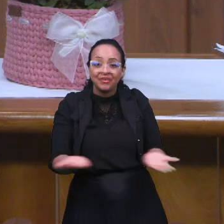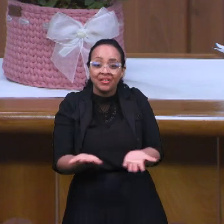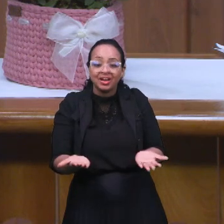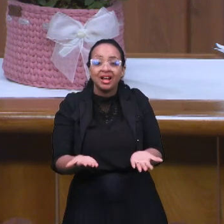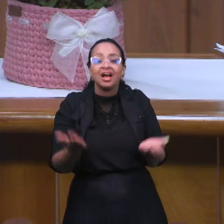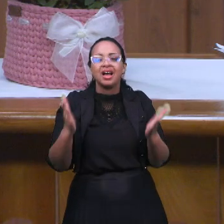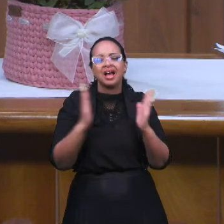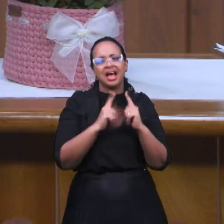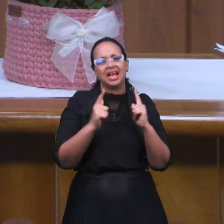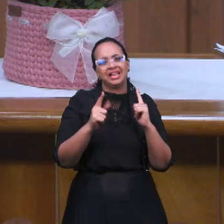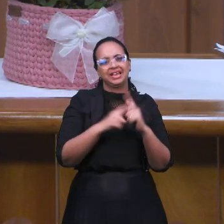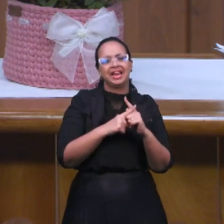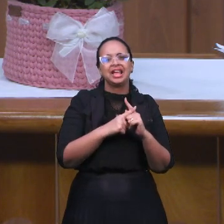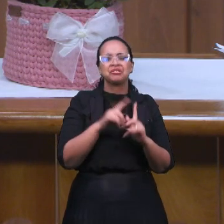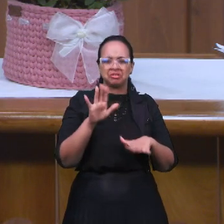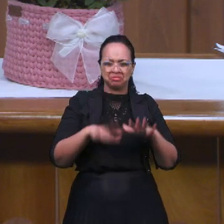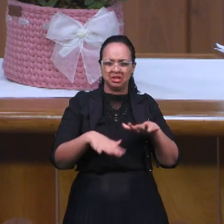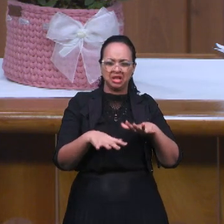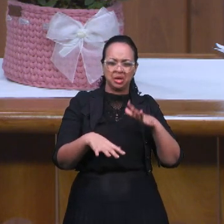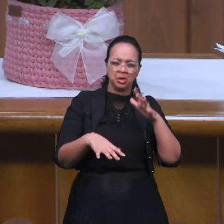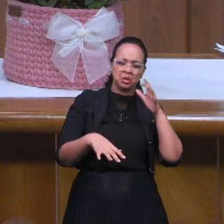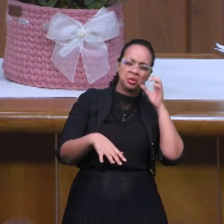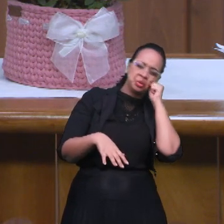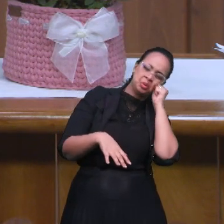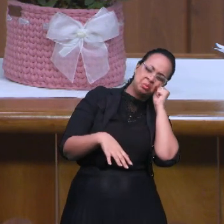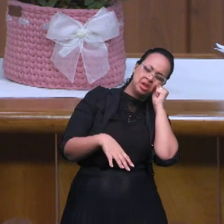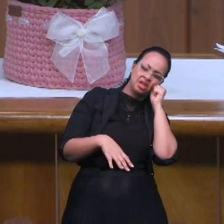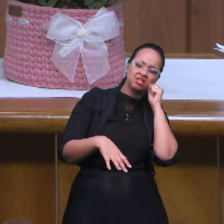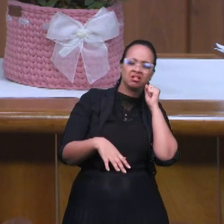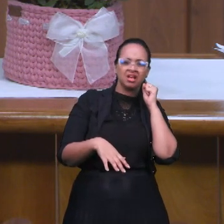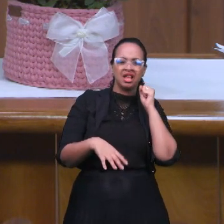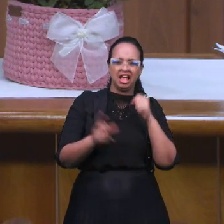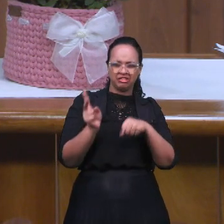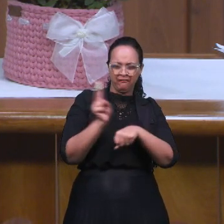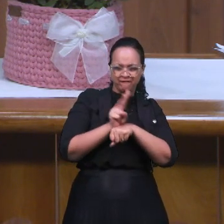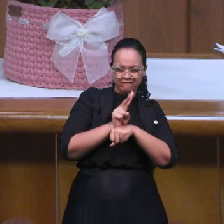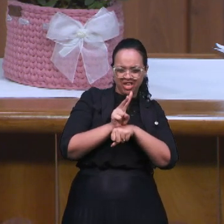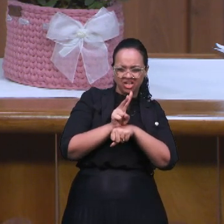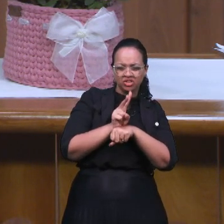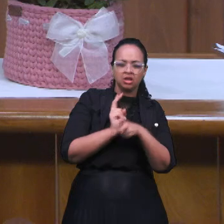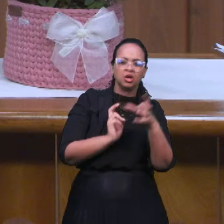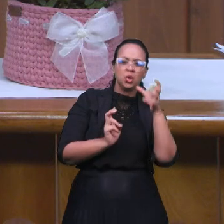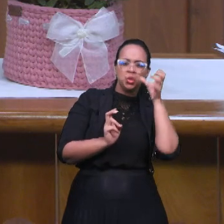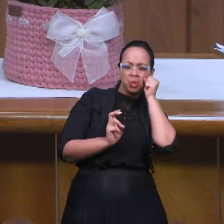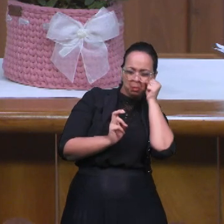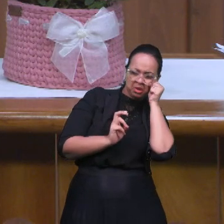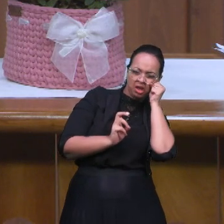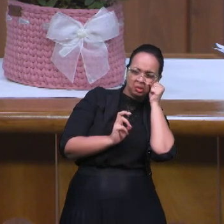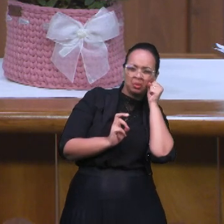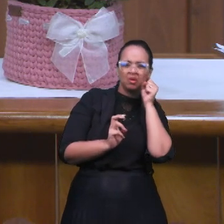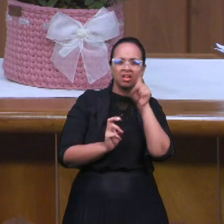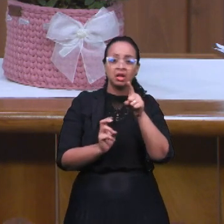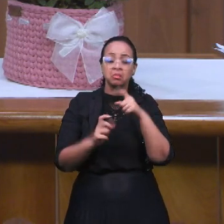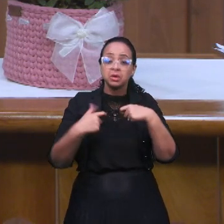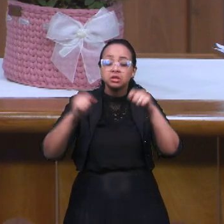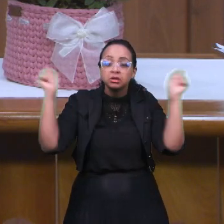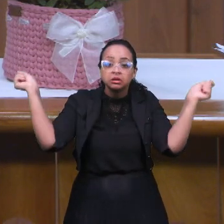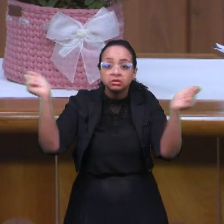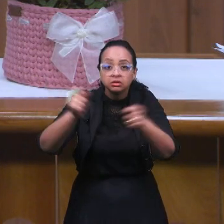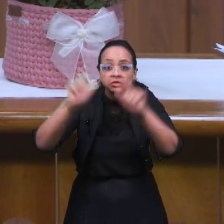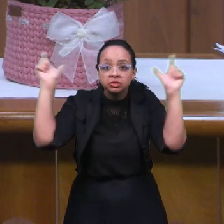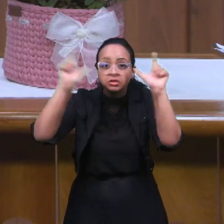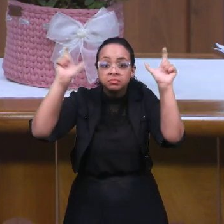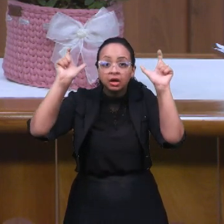está deitada, está dormindo, as virgens que estavam dormindo nessa hora têm que acordar. E